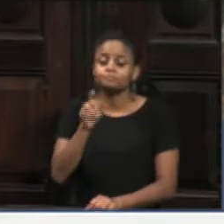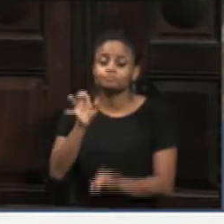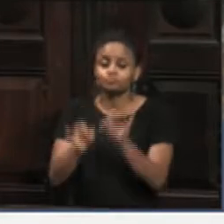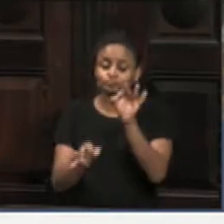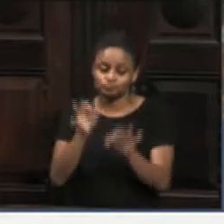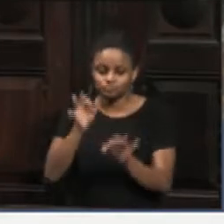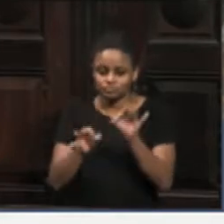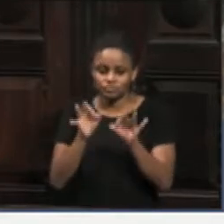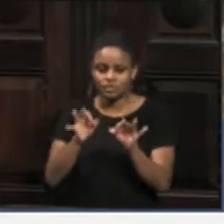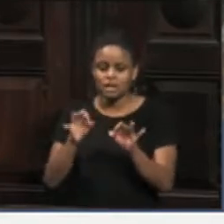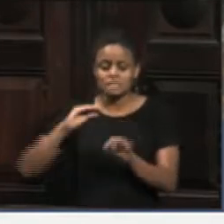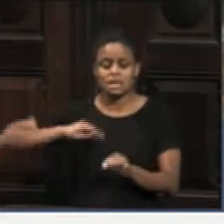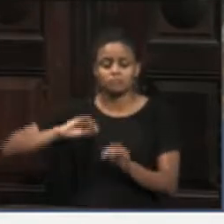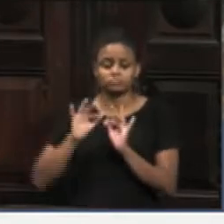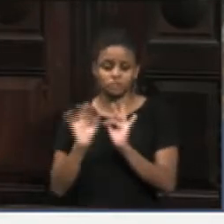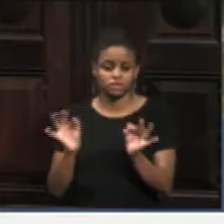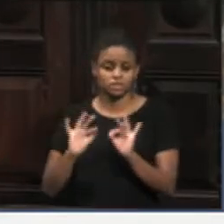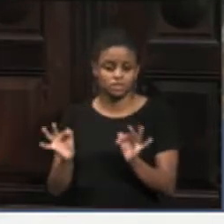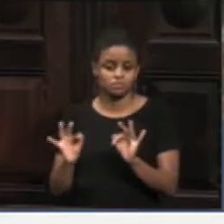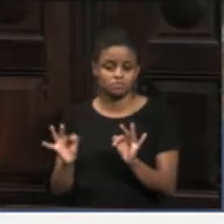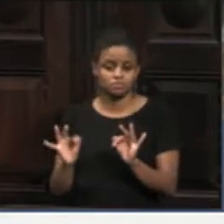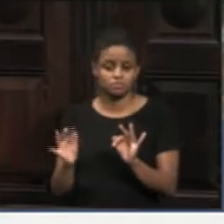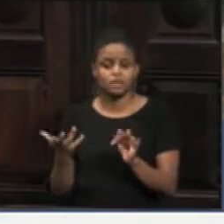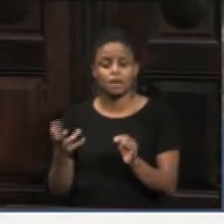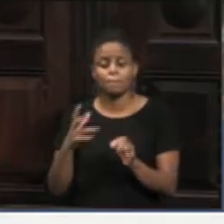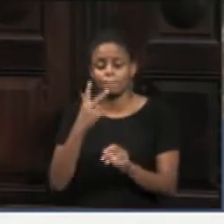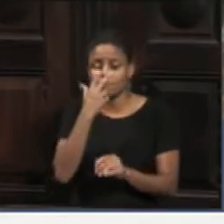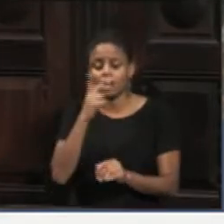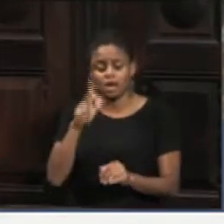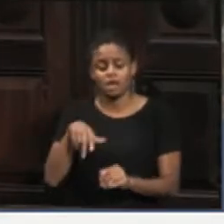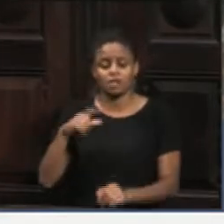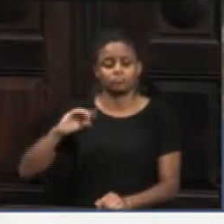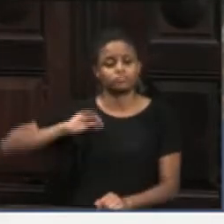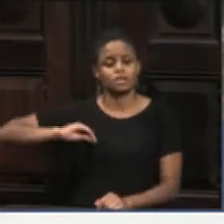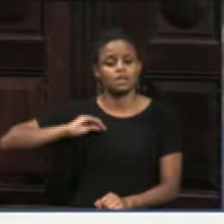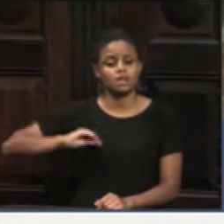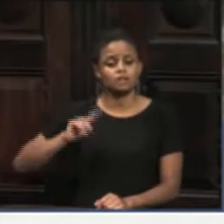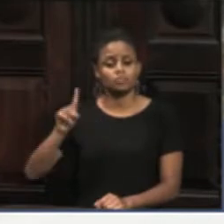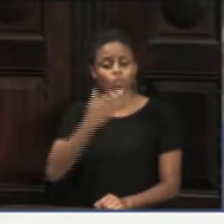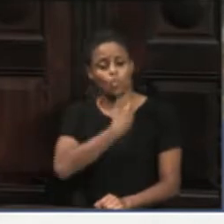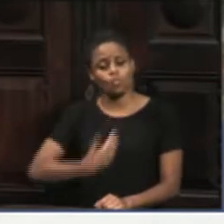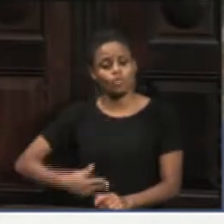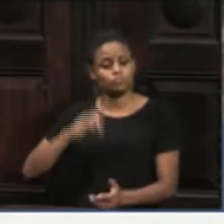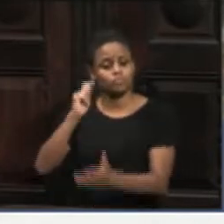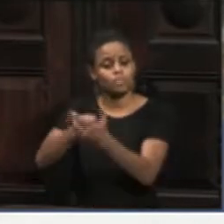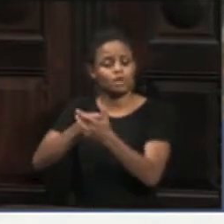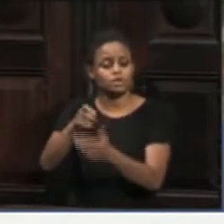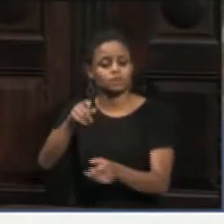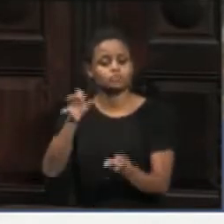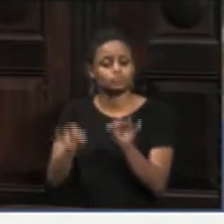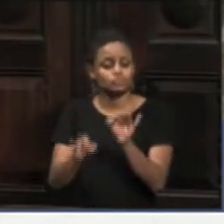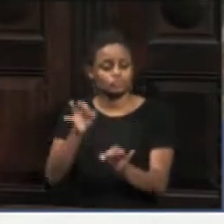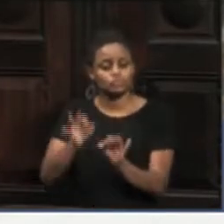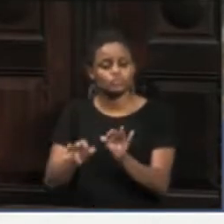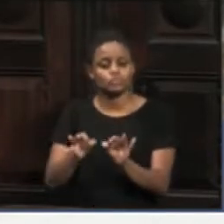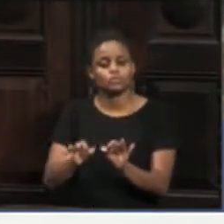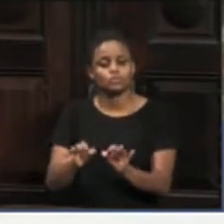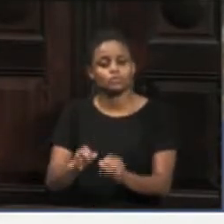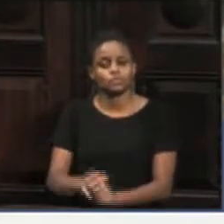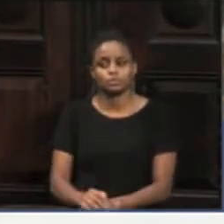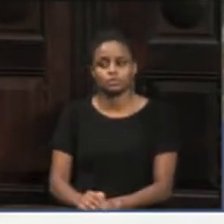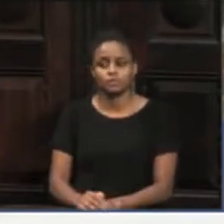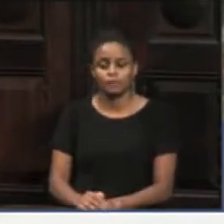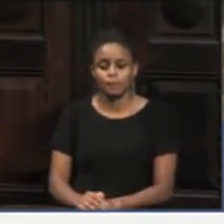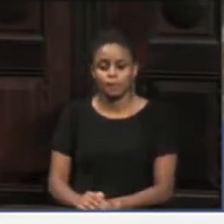públicos, que são abastecidos, né, pelas taxas e emolumentos do conjunto dos